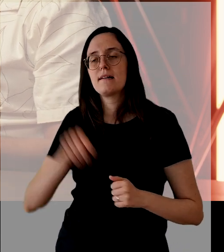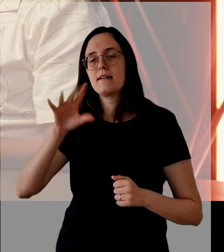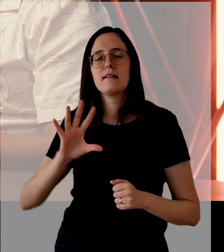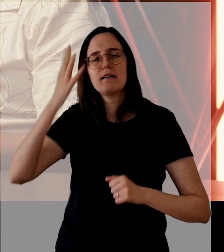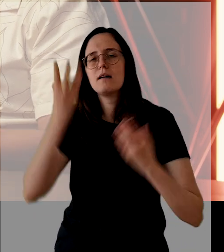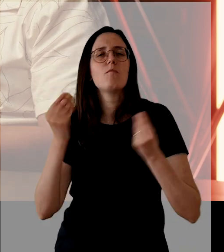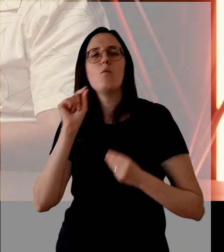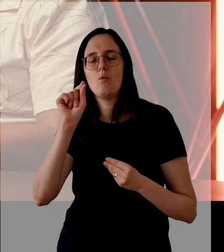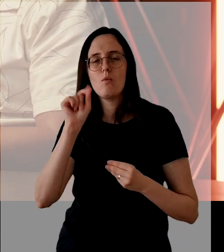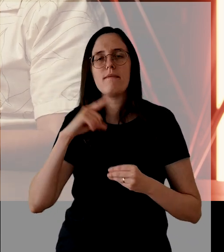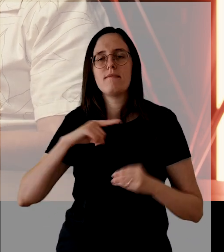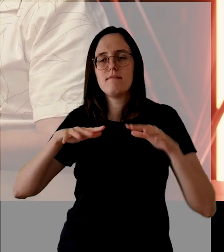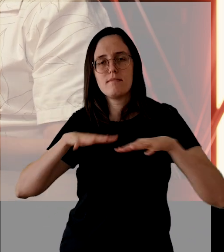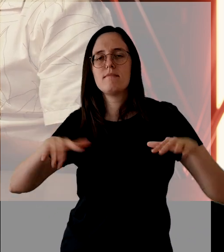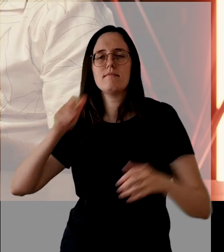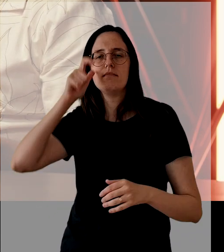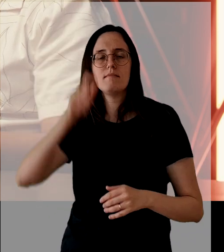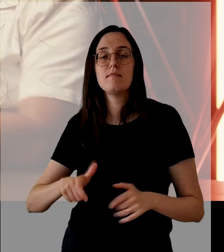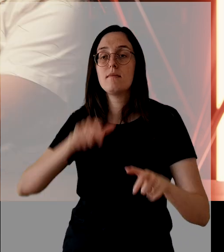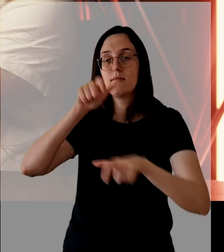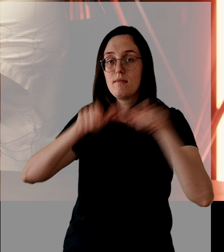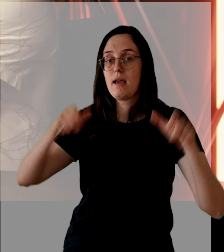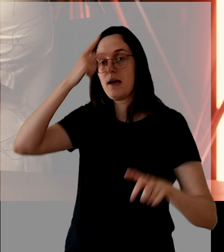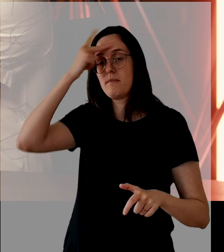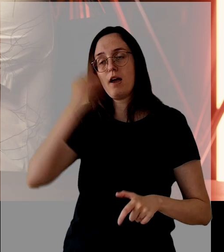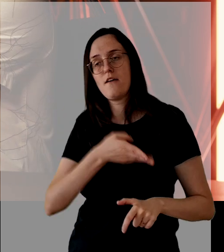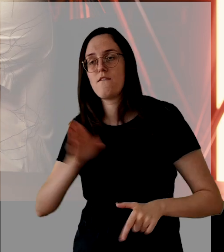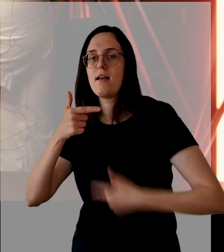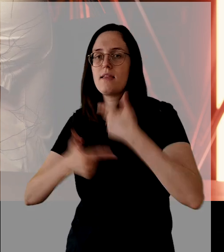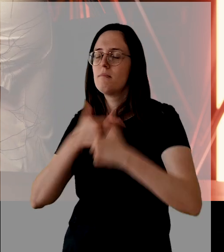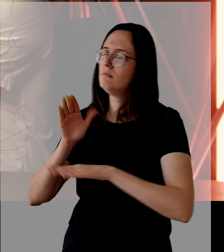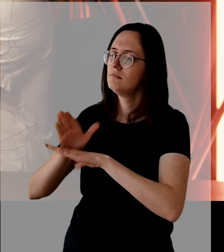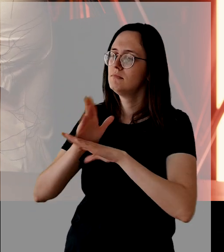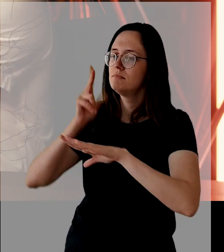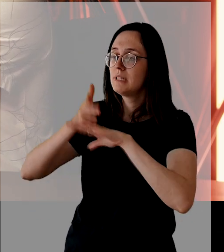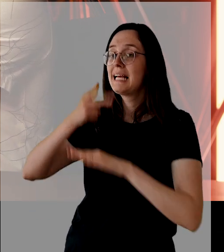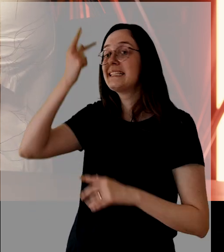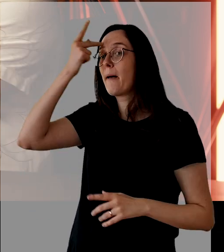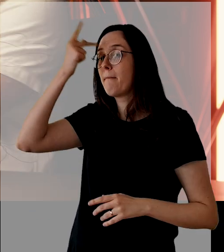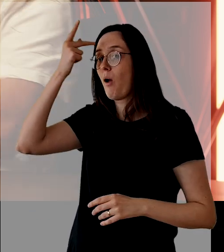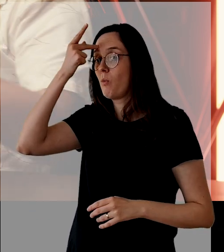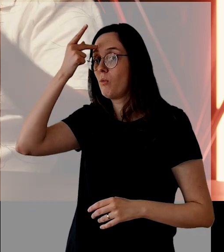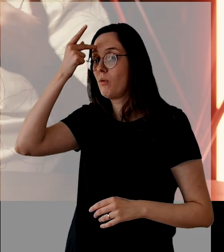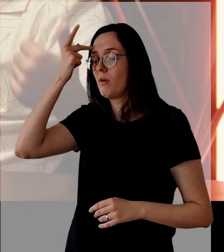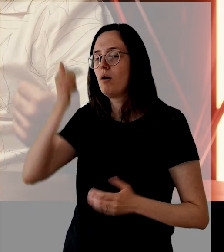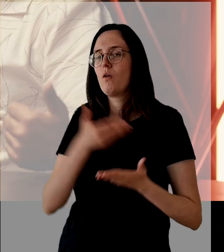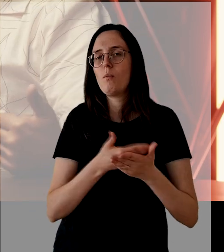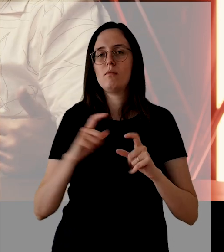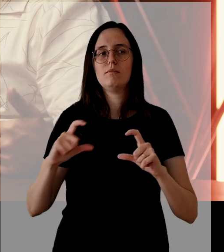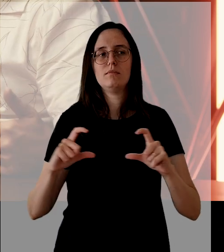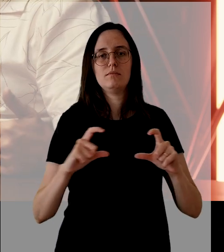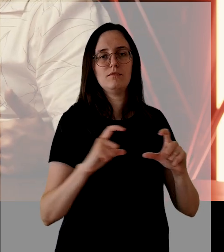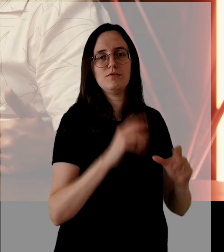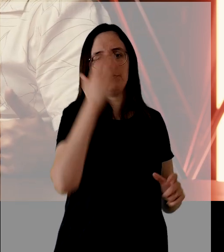Acontece muito um movimento interessante das pessoas irem trabalhar como assistente de câmera em São Paulo e começarem a